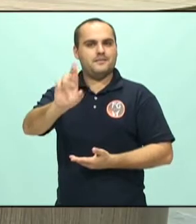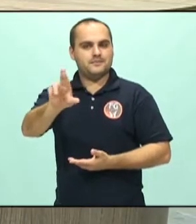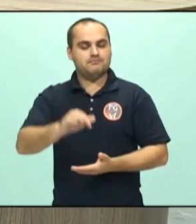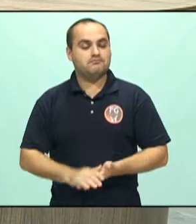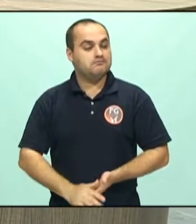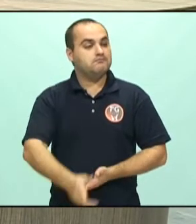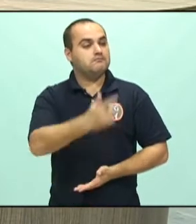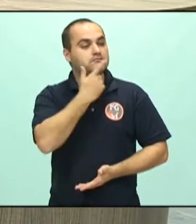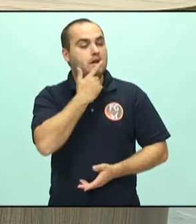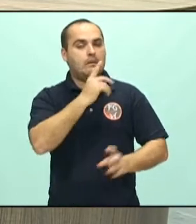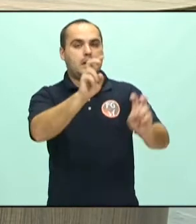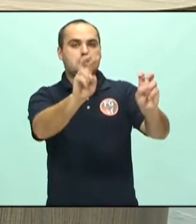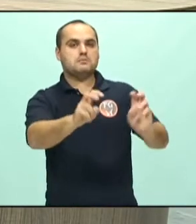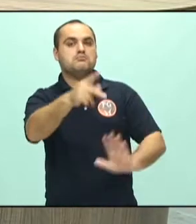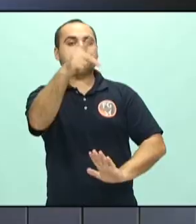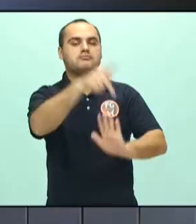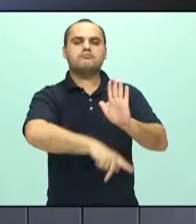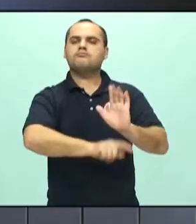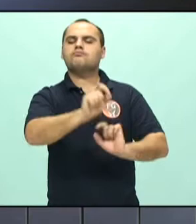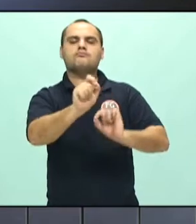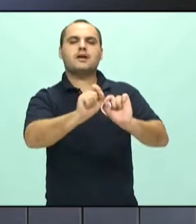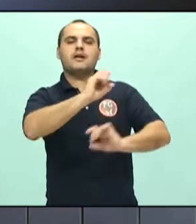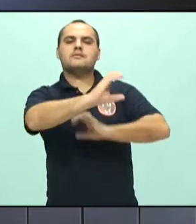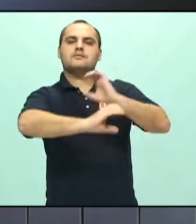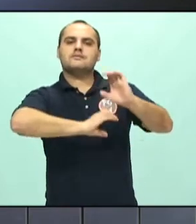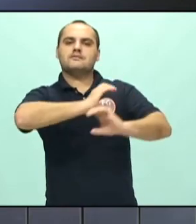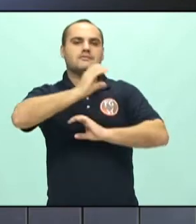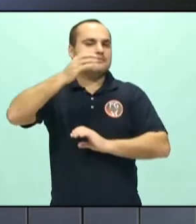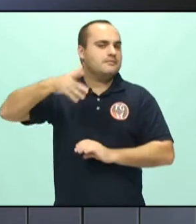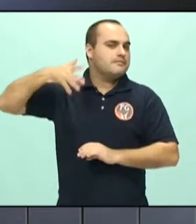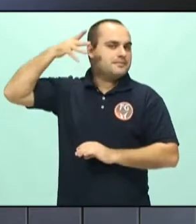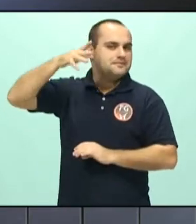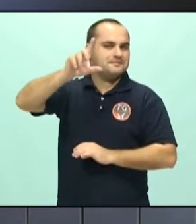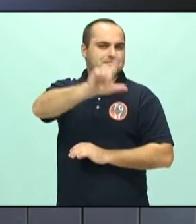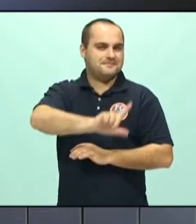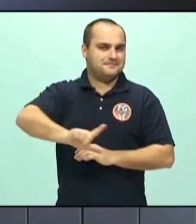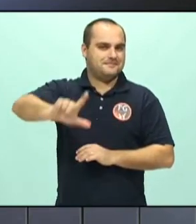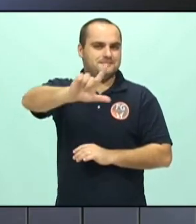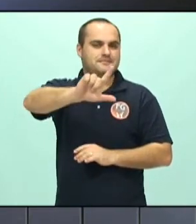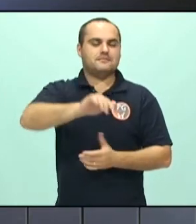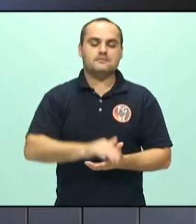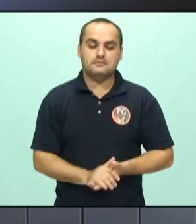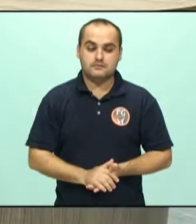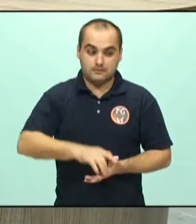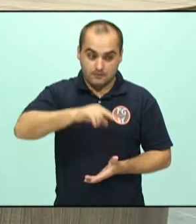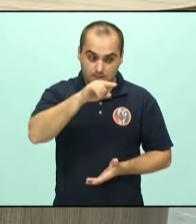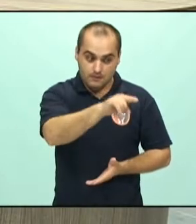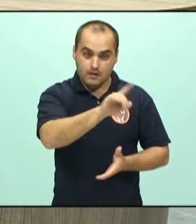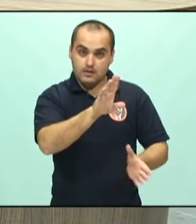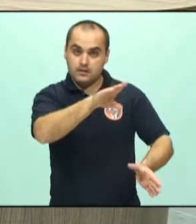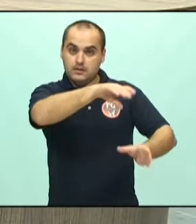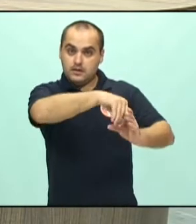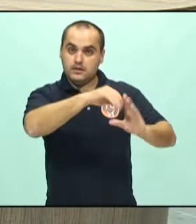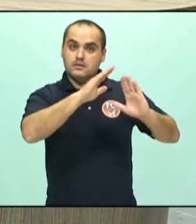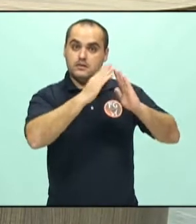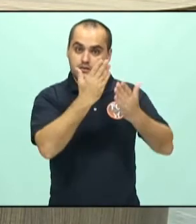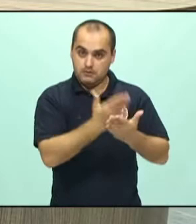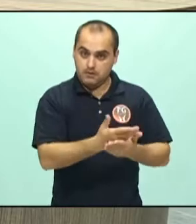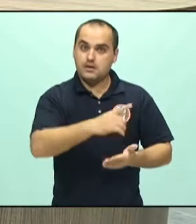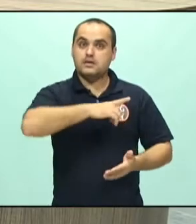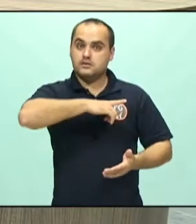respeito do projeto Ciclo de Palestras Literárias, realizado na escola e